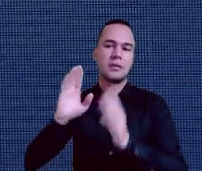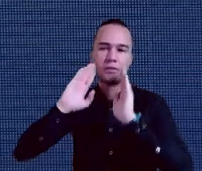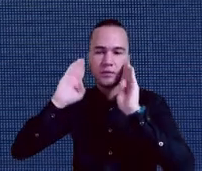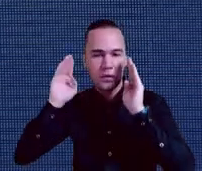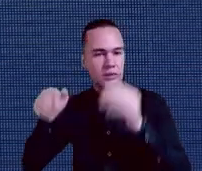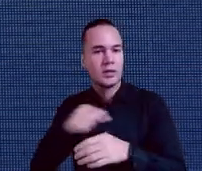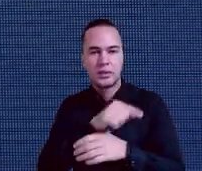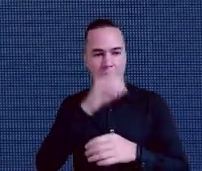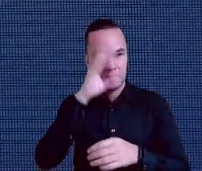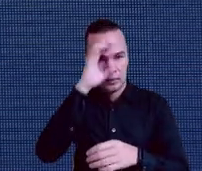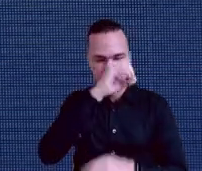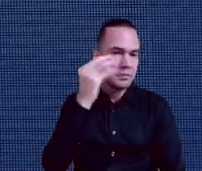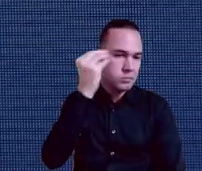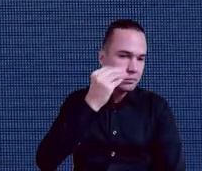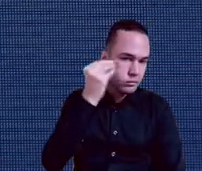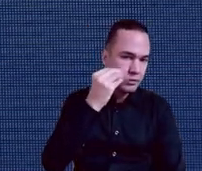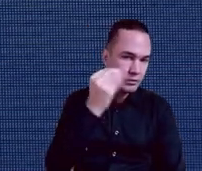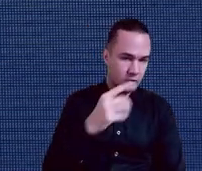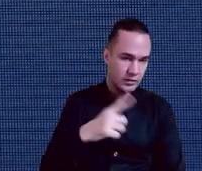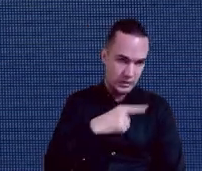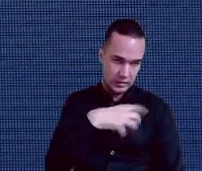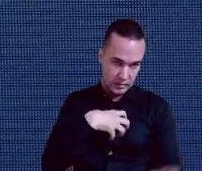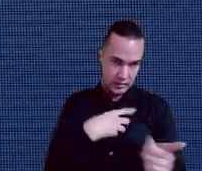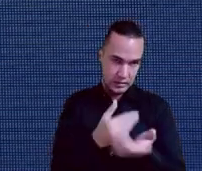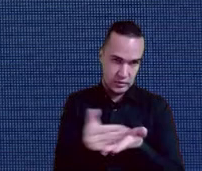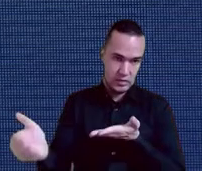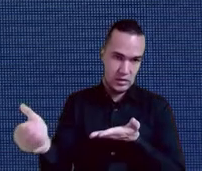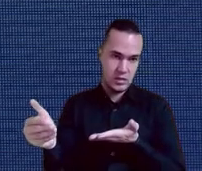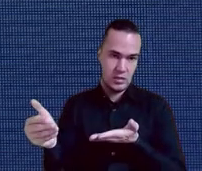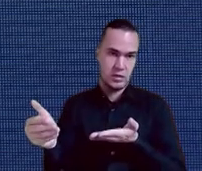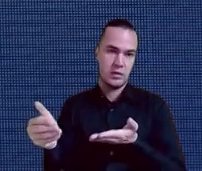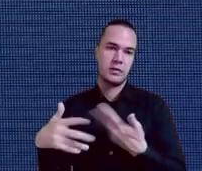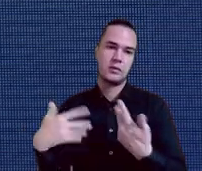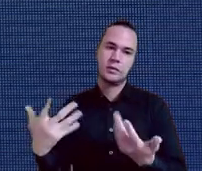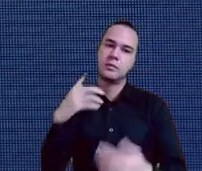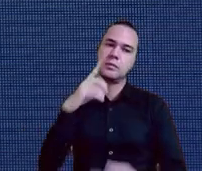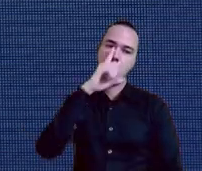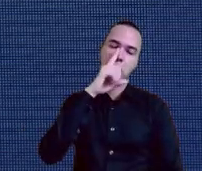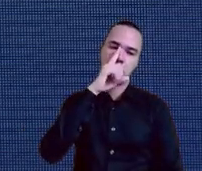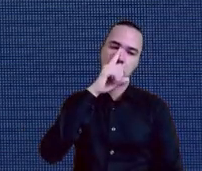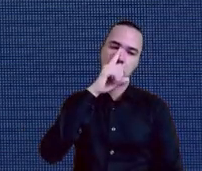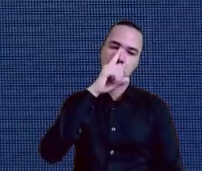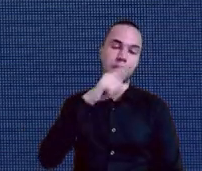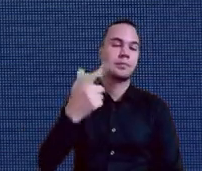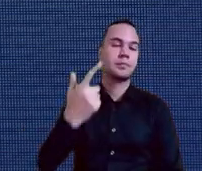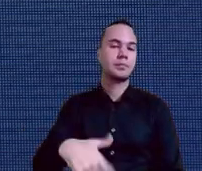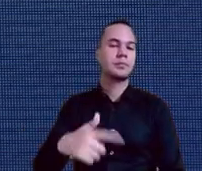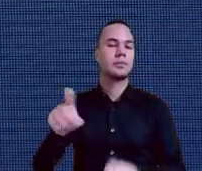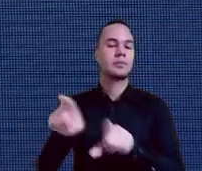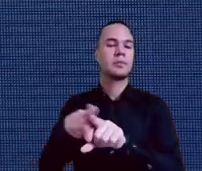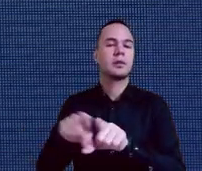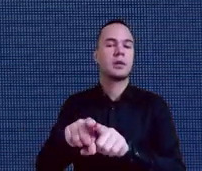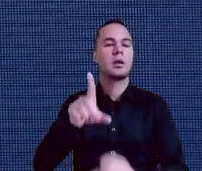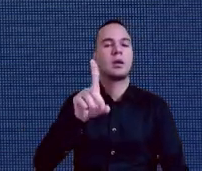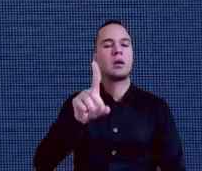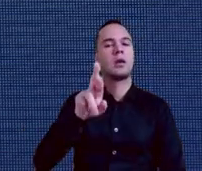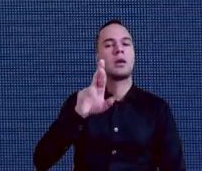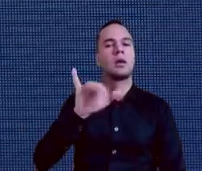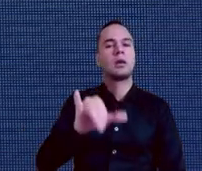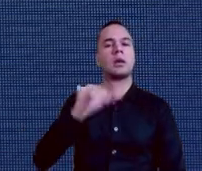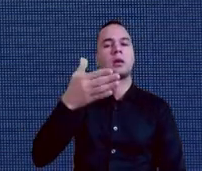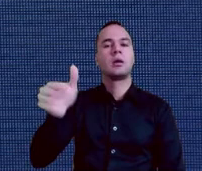e como que esse mercado está sentindo para o começo da cadeia é crítico e falando sobre o dry powder acho que aqui é muito